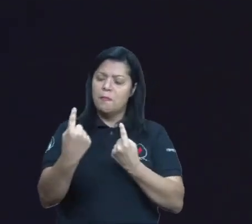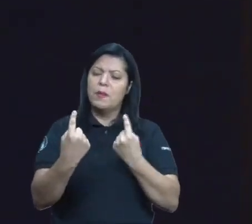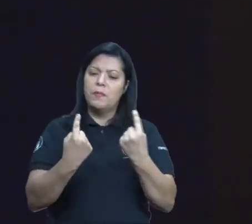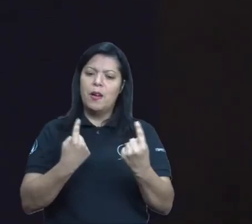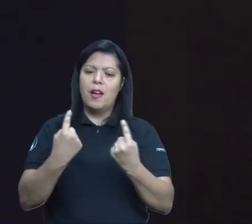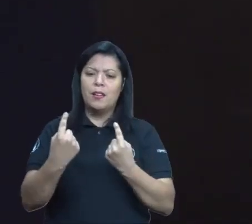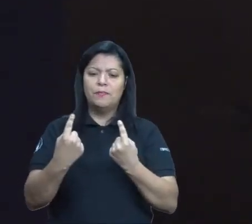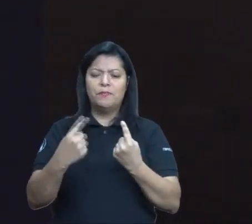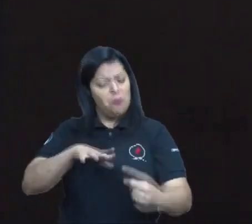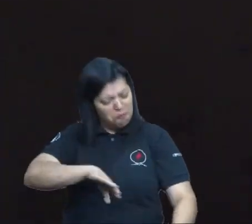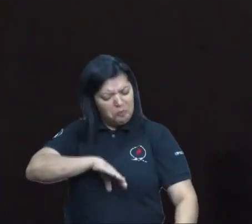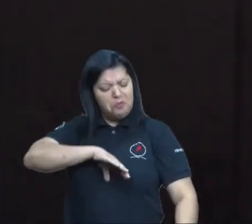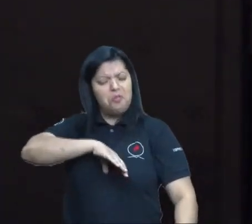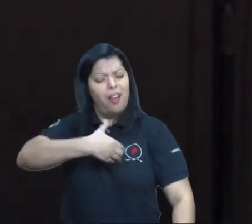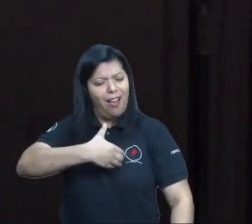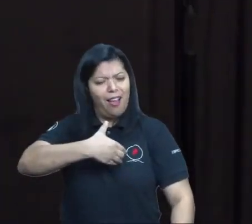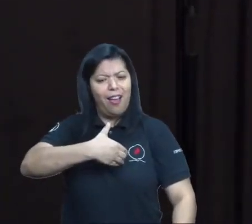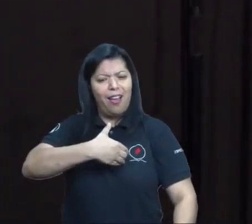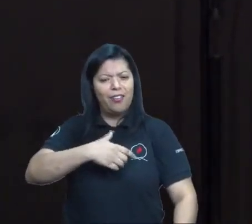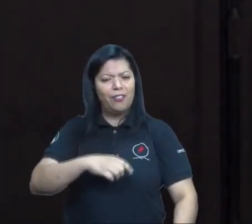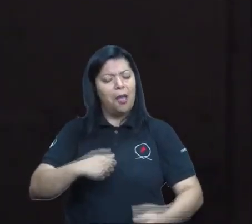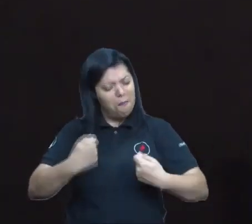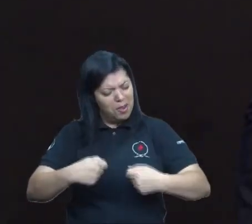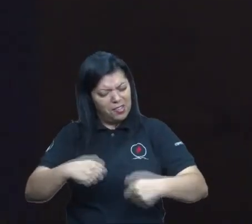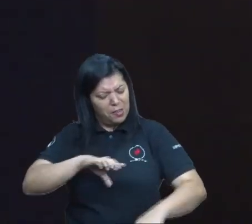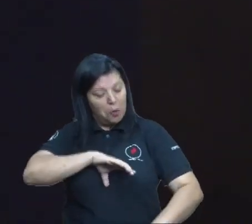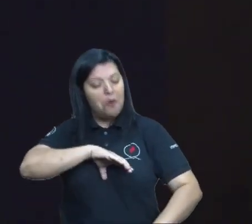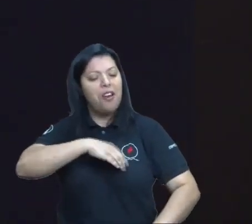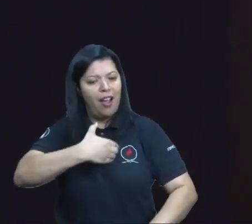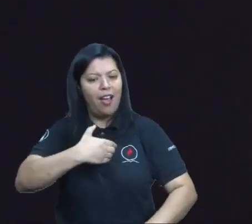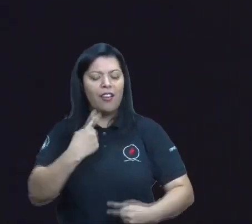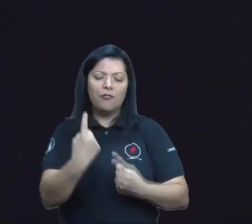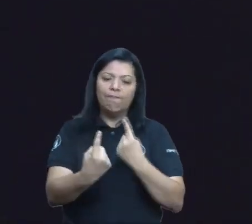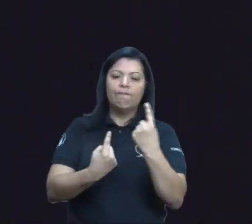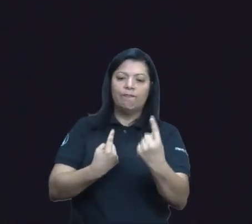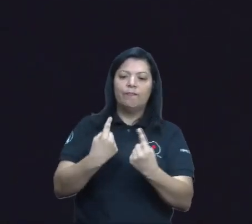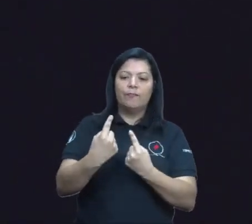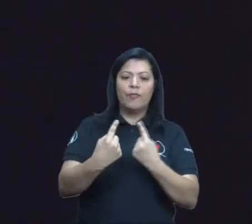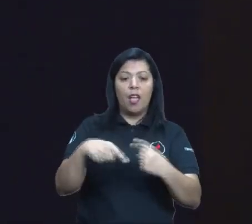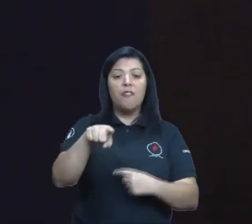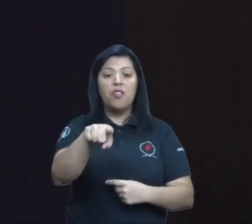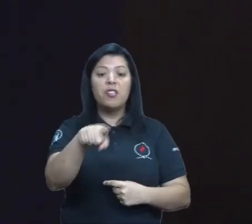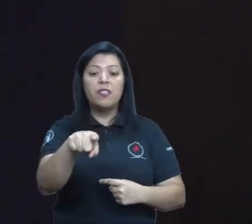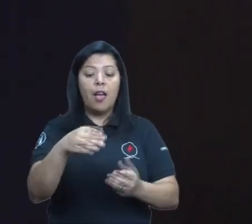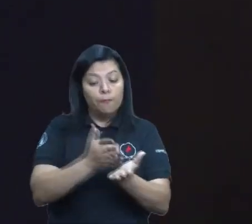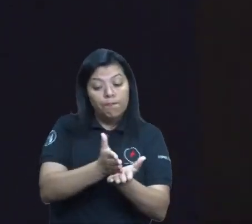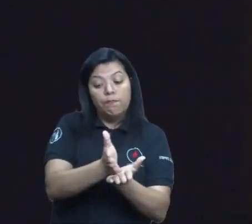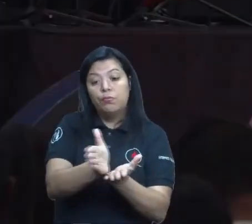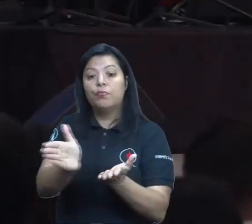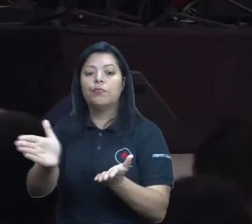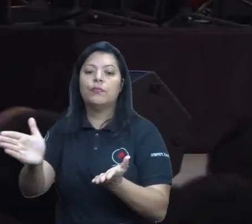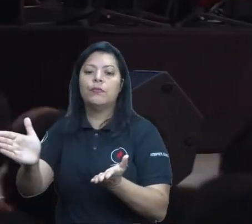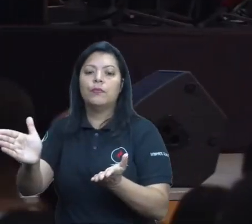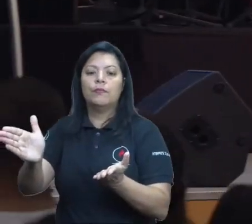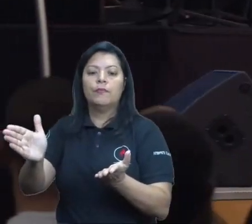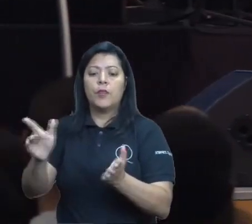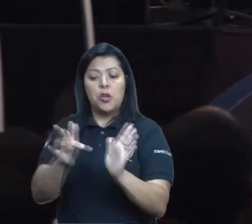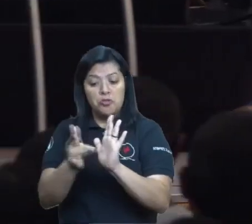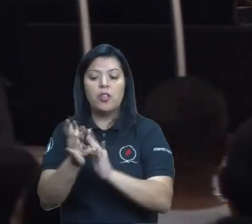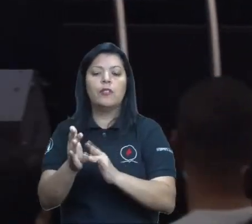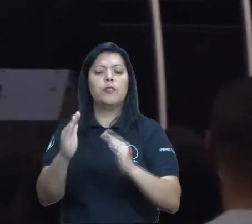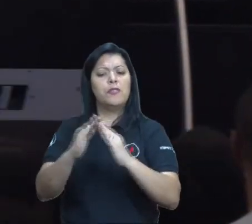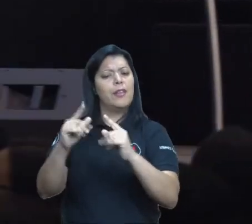tome coragem tome coragem você que está afastado de Jesus e da igreja